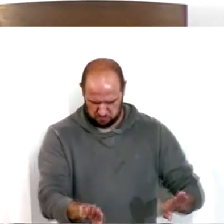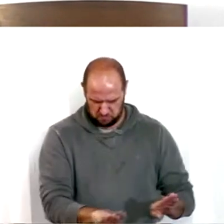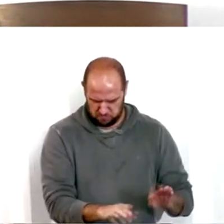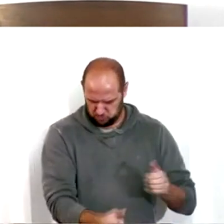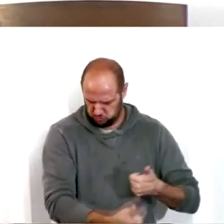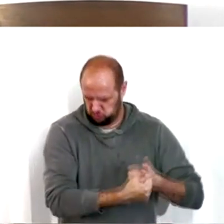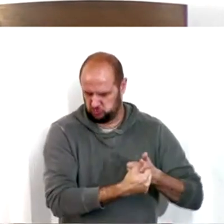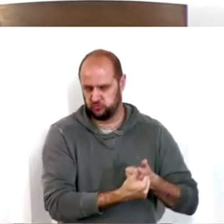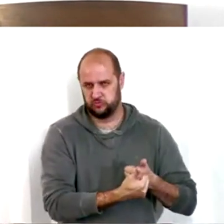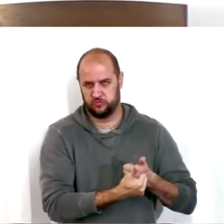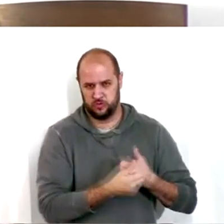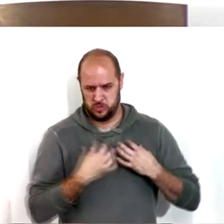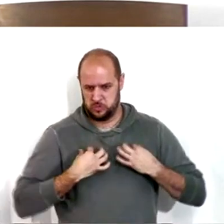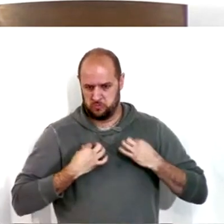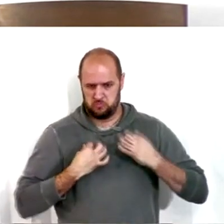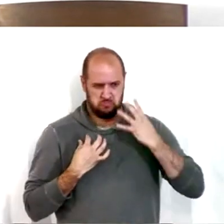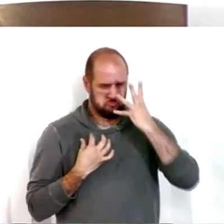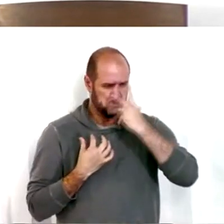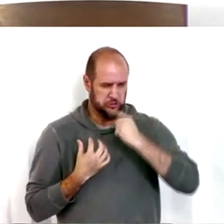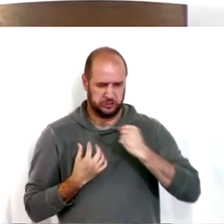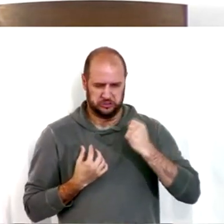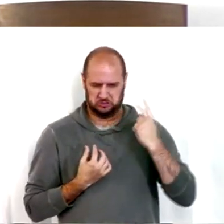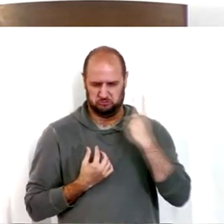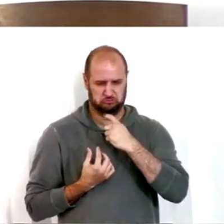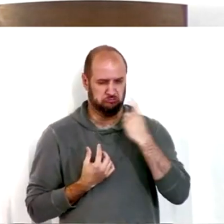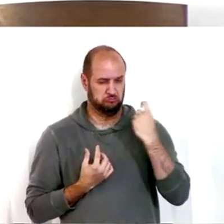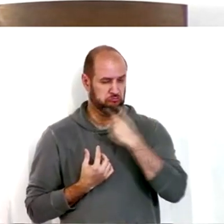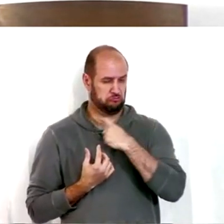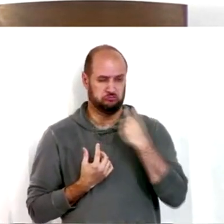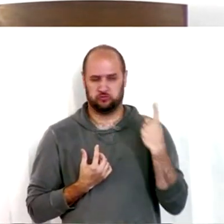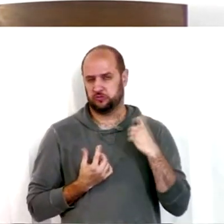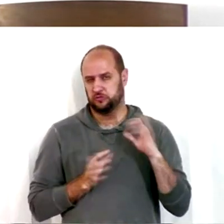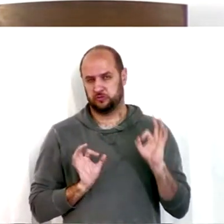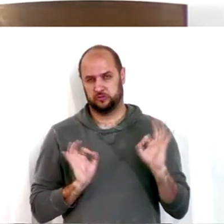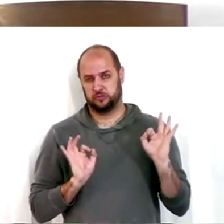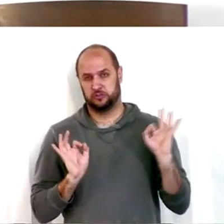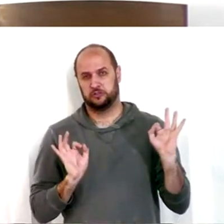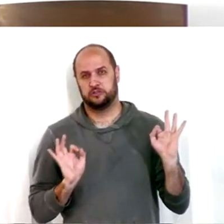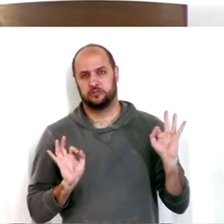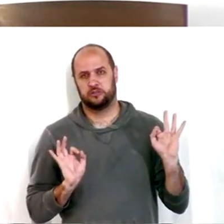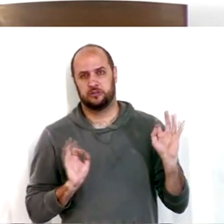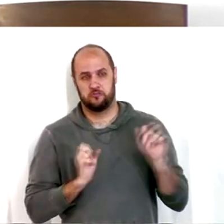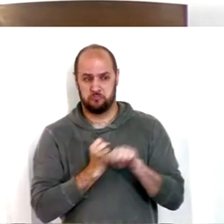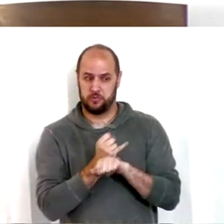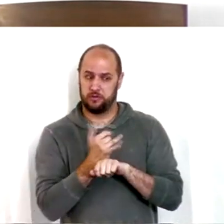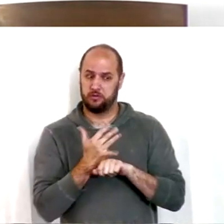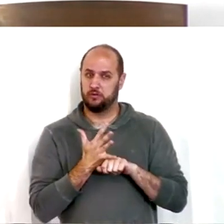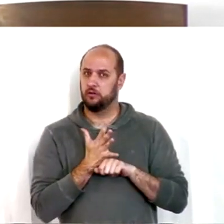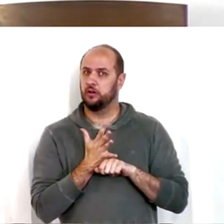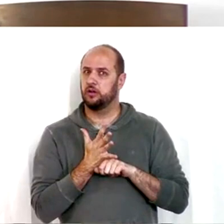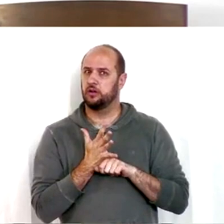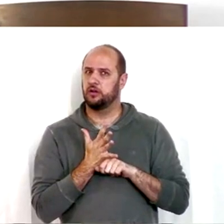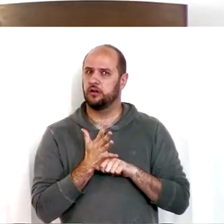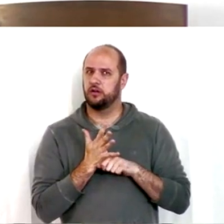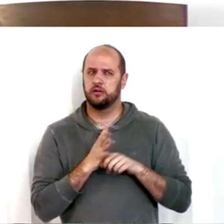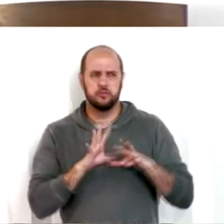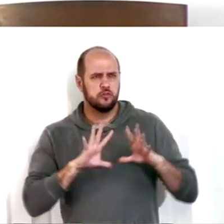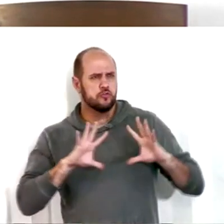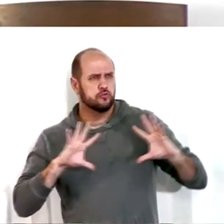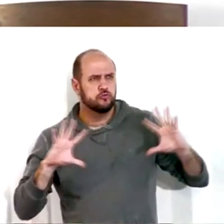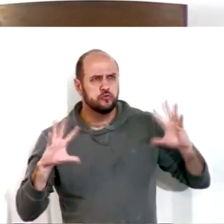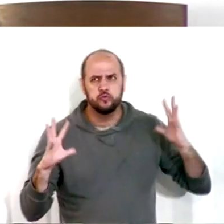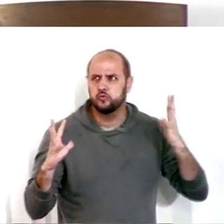bem vestida, cheirosa, no meio da noite, todo um